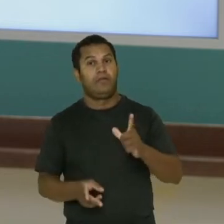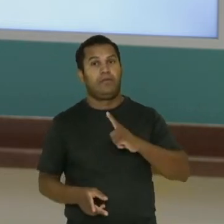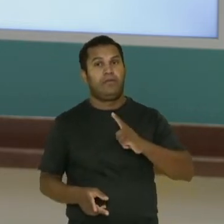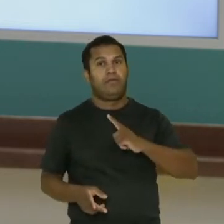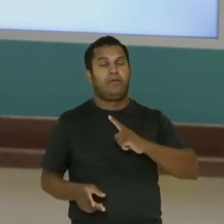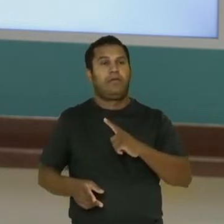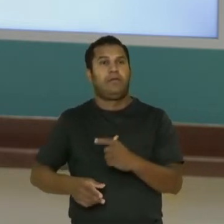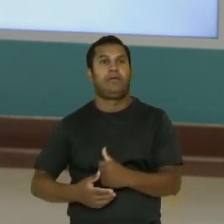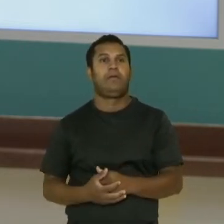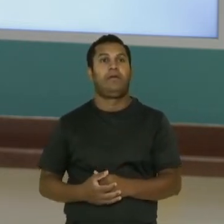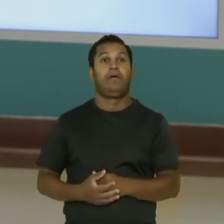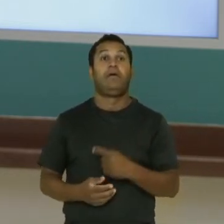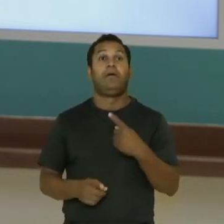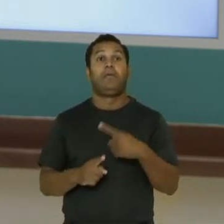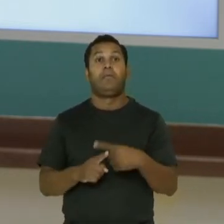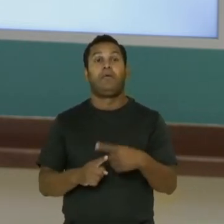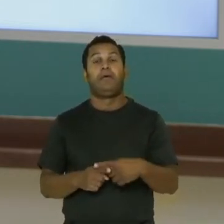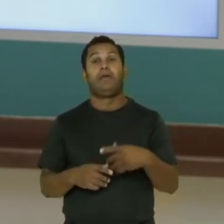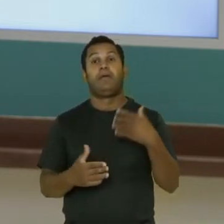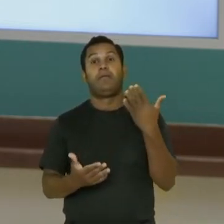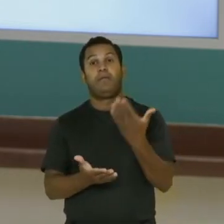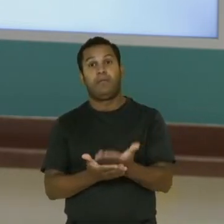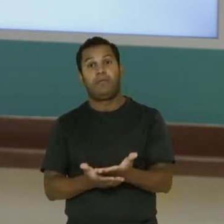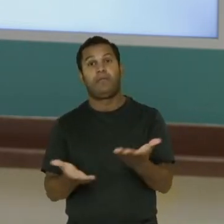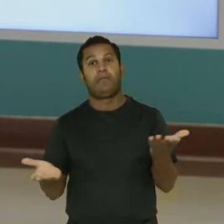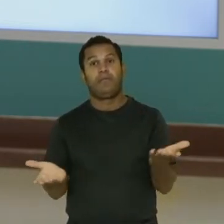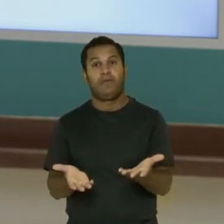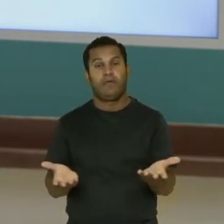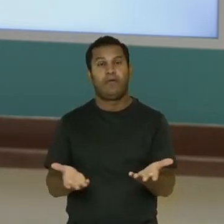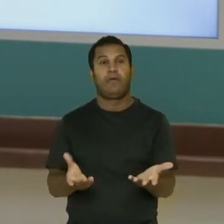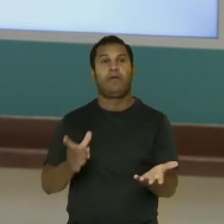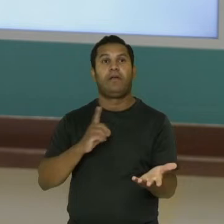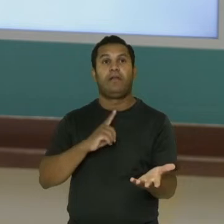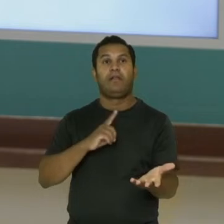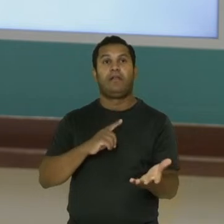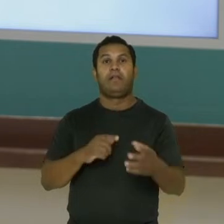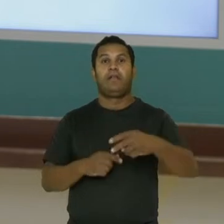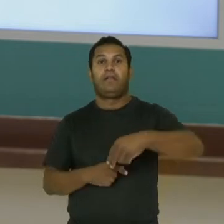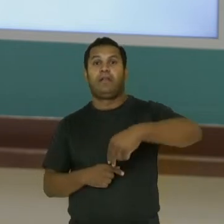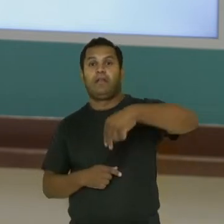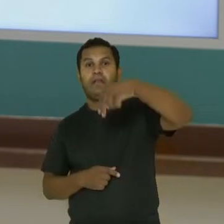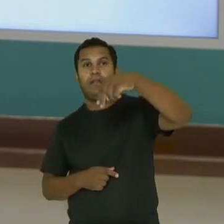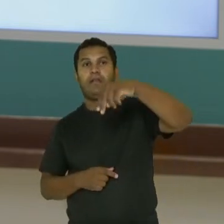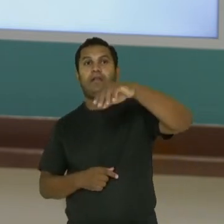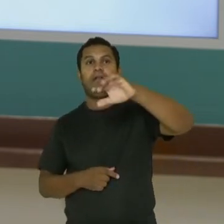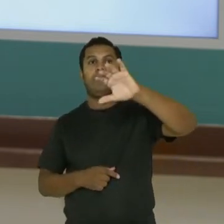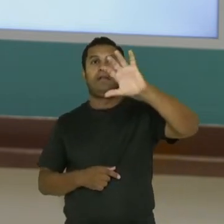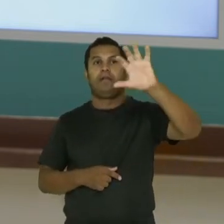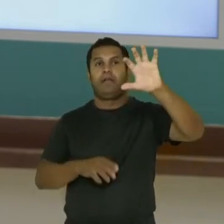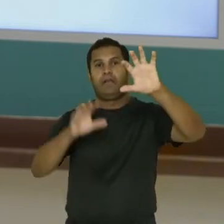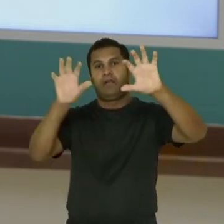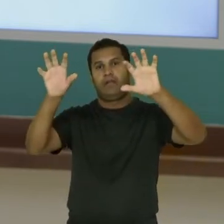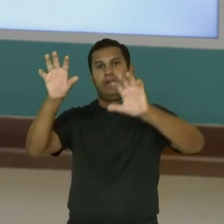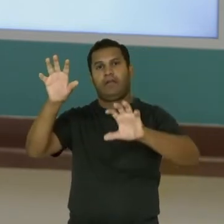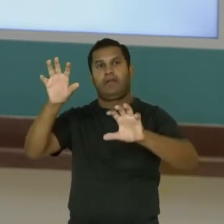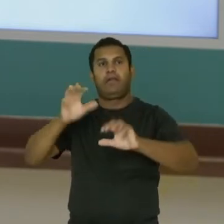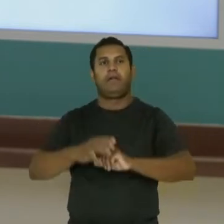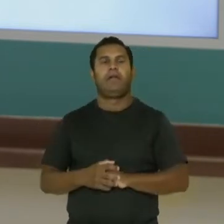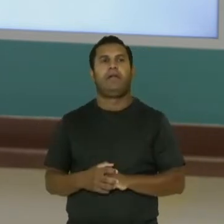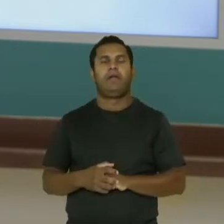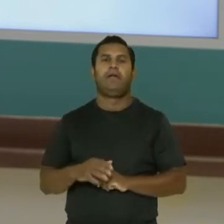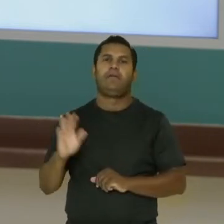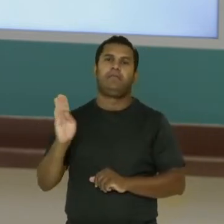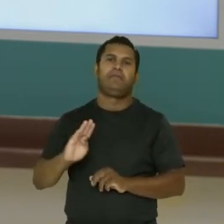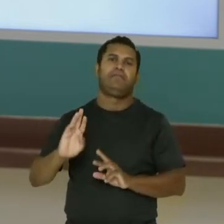considerando esses fatores, muitas diferenças de desenvolvimento econômico nas regiões brasileiras, certo? Segundo essa divisão do